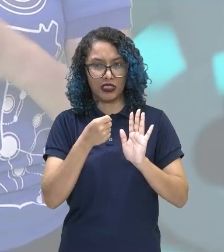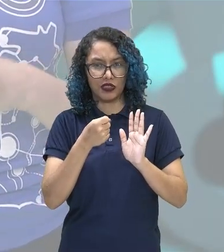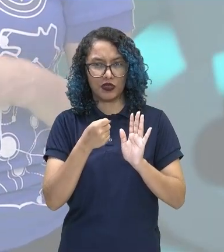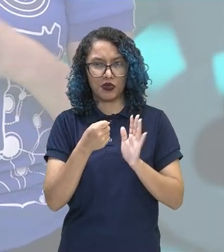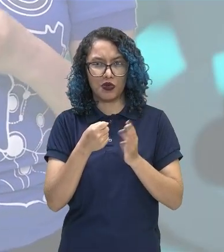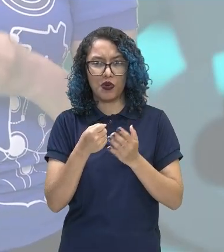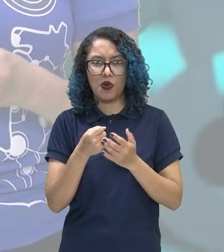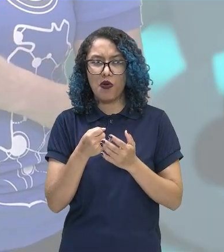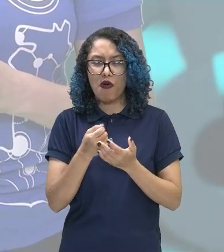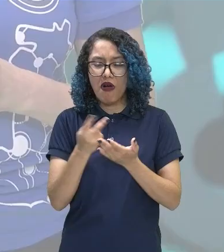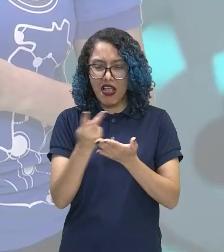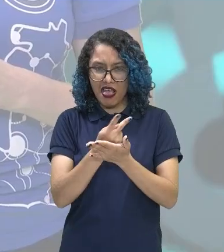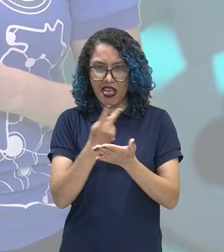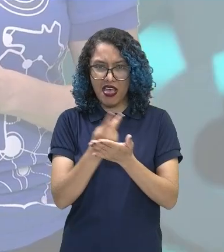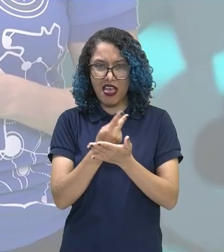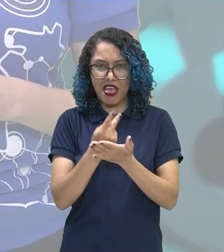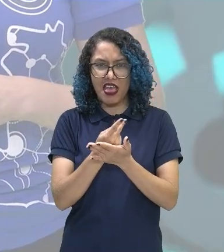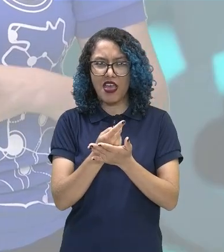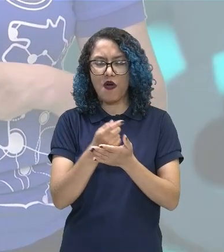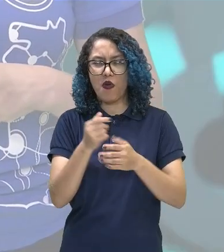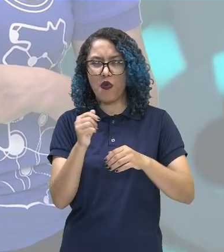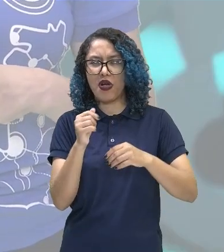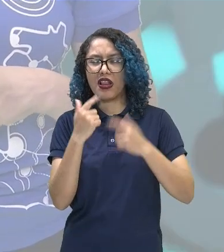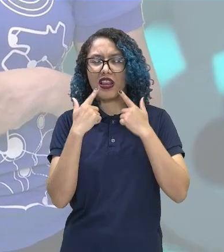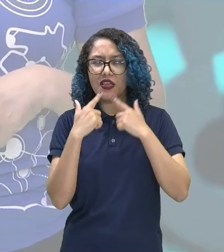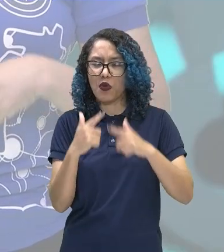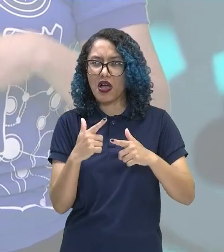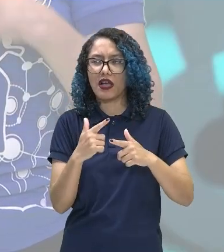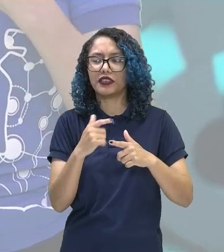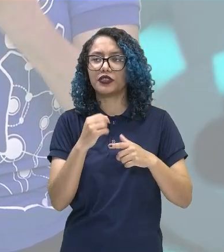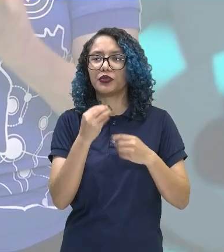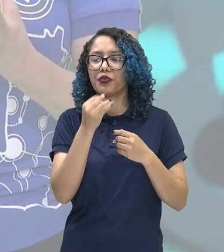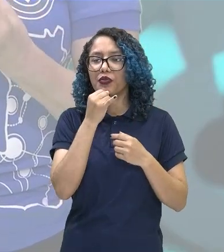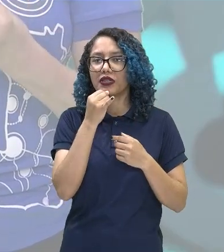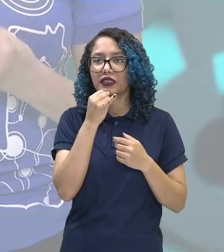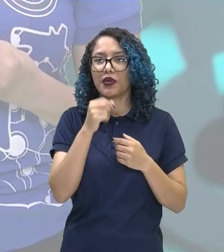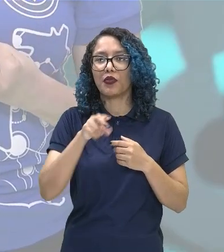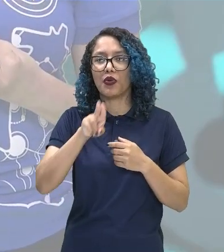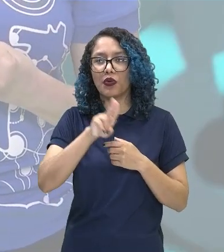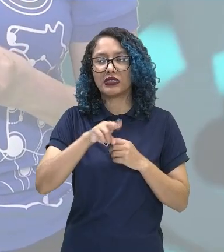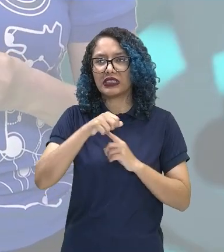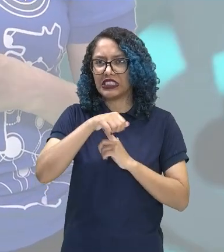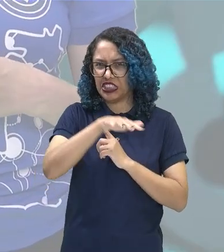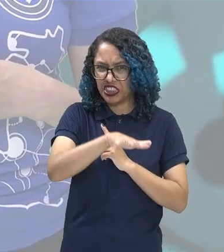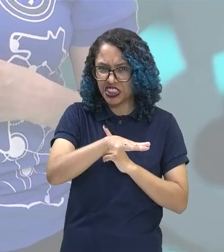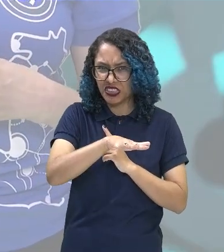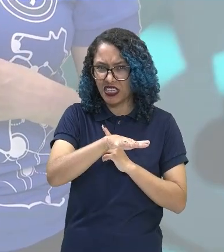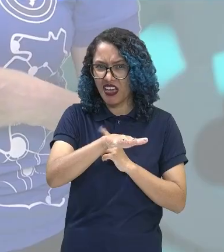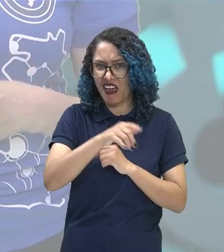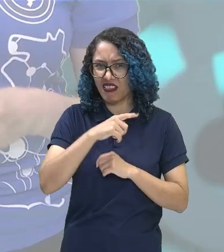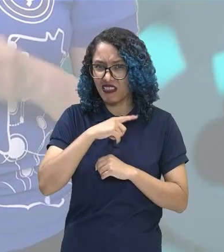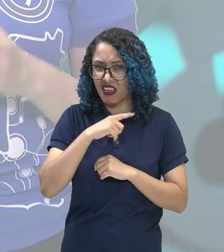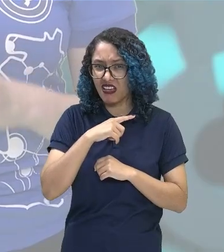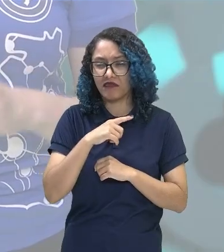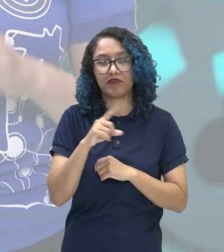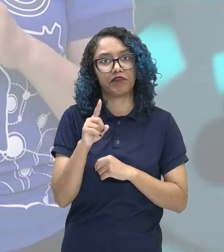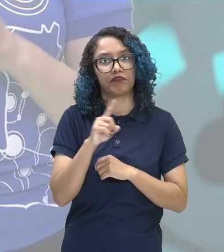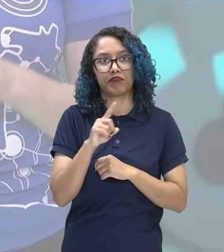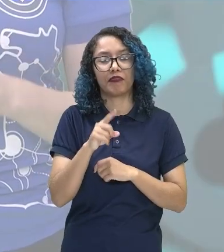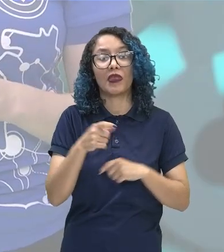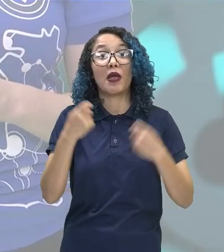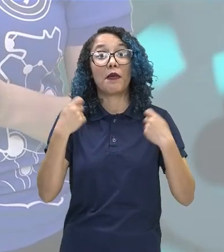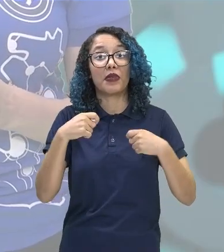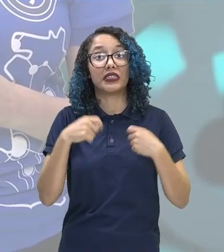com uma linguagem utilizada, por exemplo, a gíria, né? A gente vai usar uma linguagem